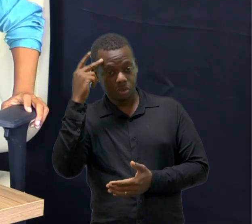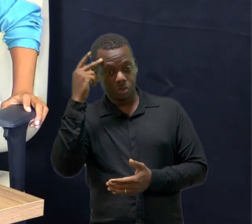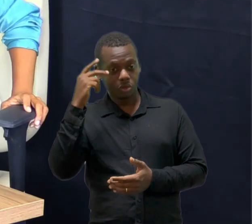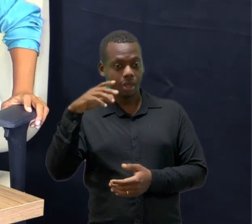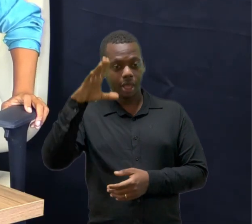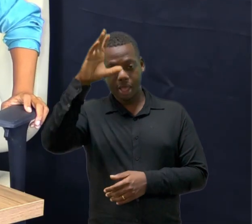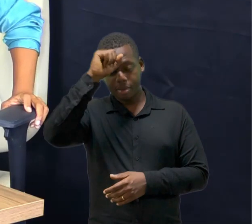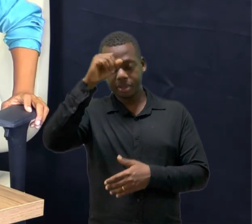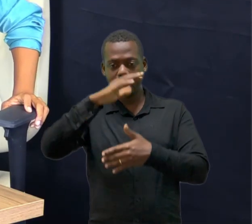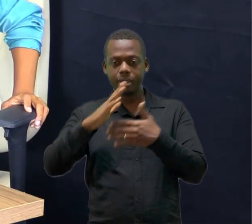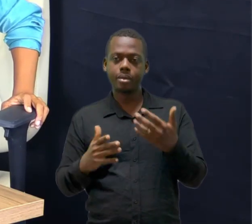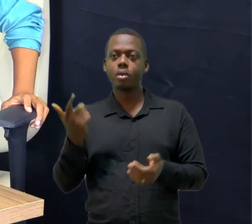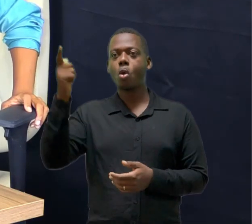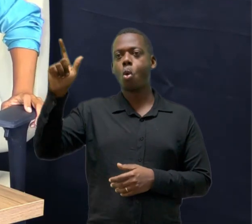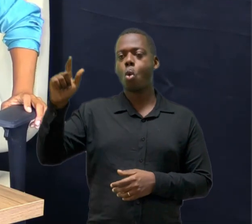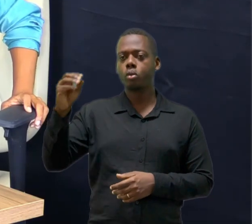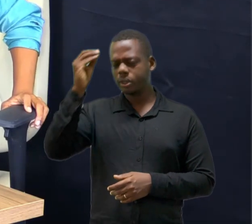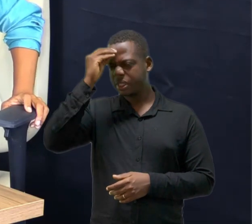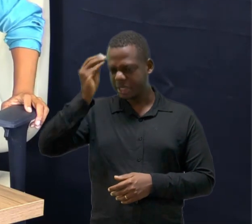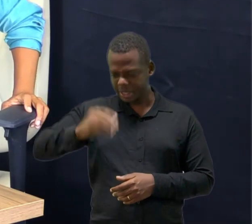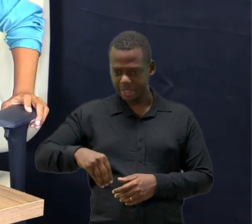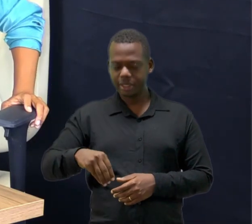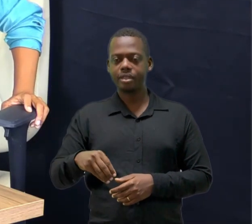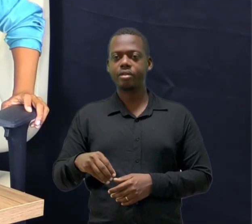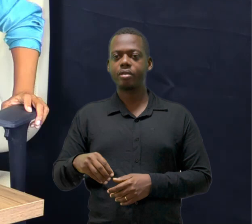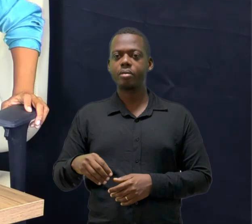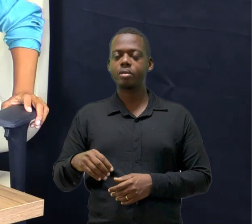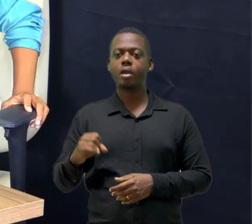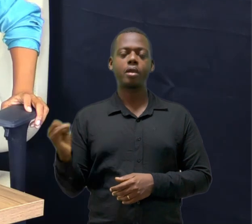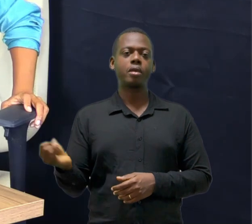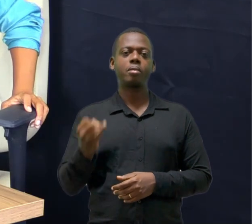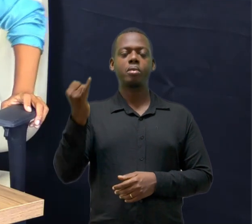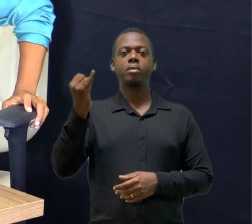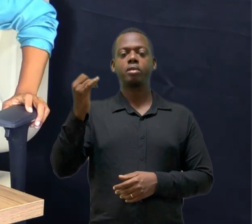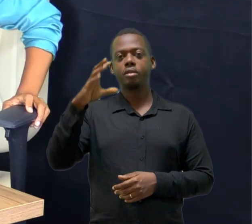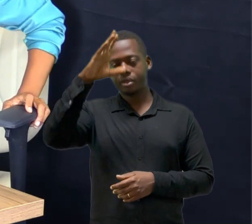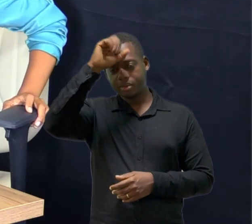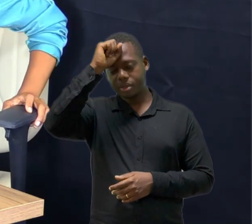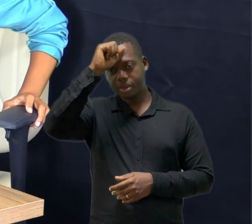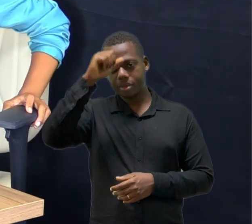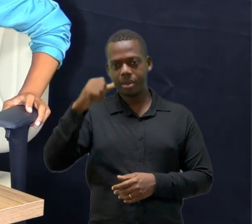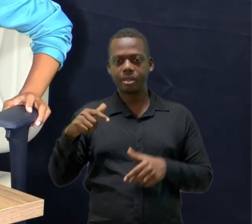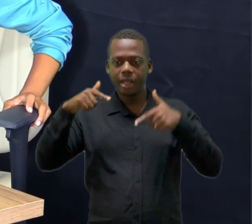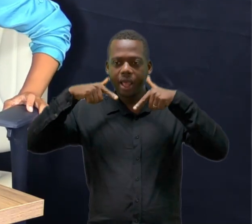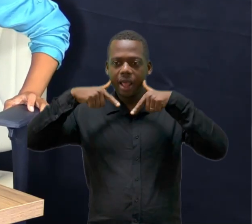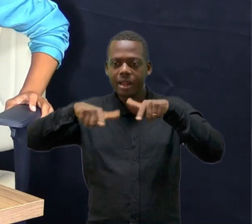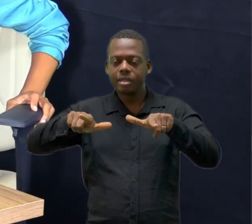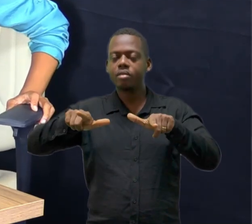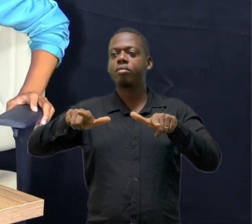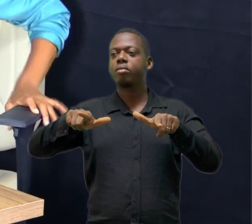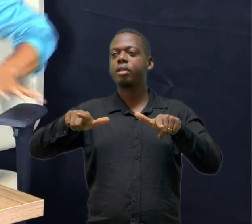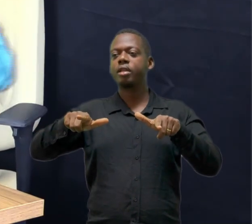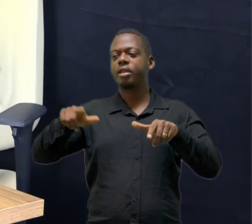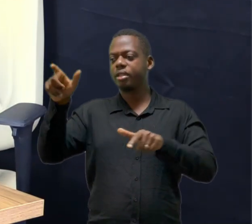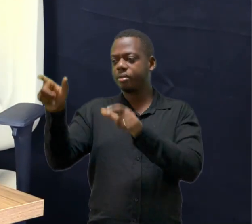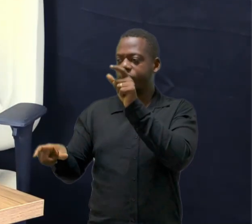às vezes a pessoa fala assim, pô, Tatiana, eu acho tão lindo, eu quero aprender, eu acho tão importante. Mas por desconhecer que é uma língua, as pessoas acabam desistindo. Né? Uhum.